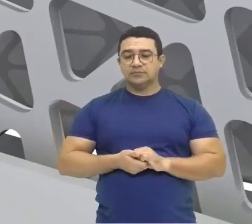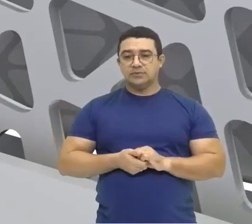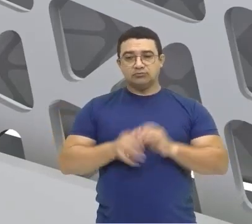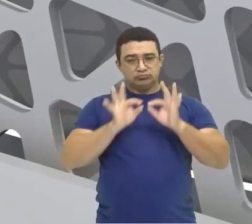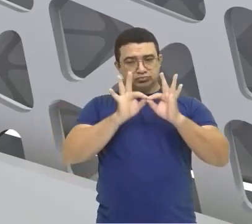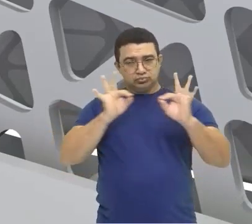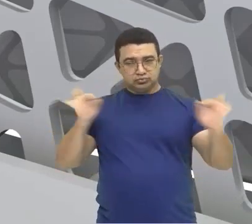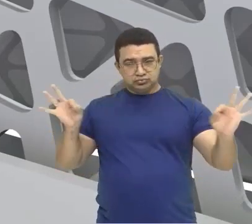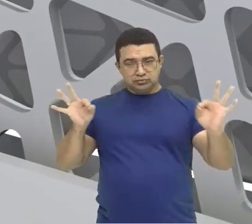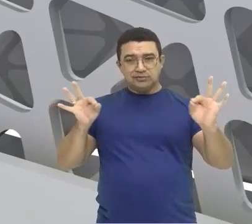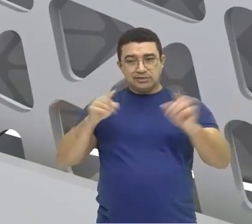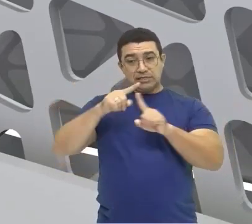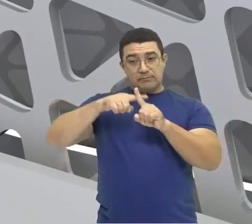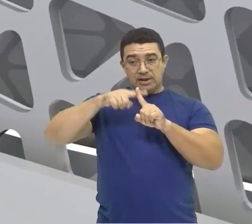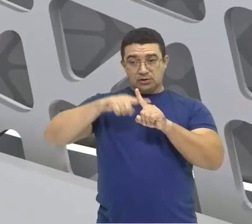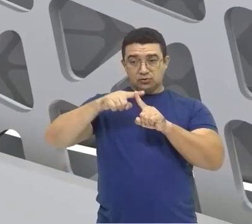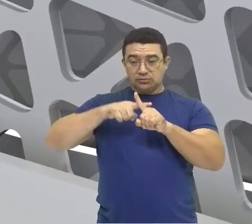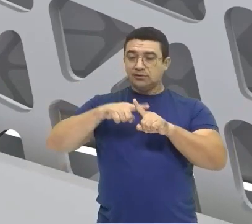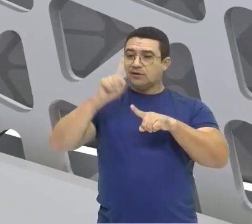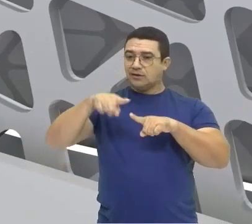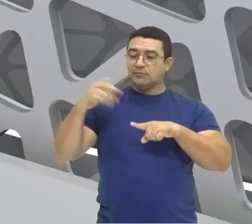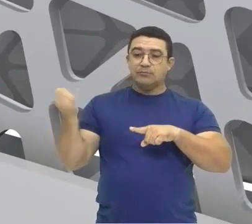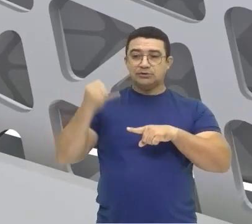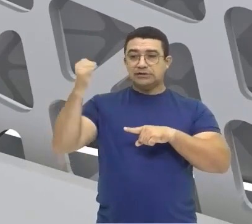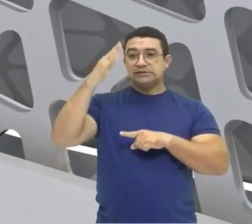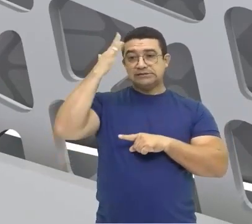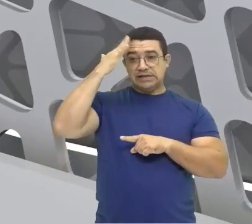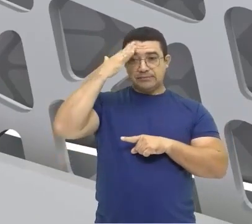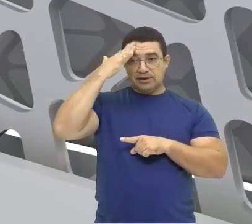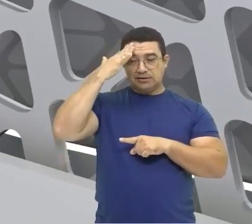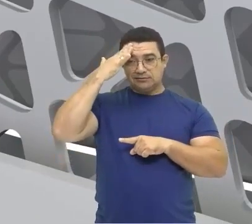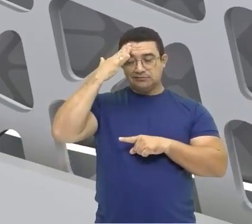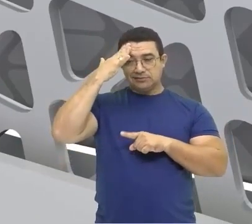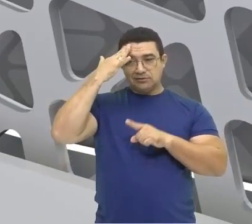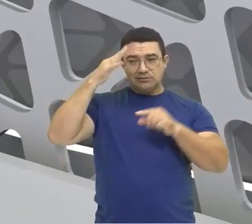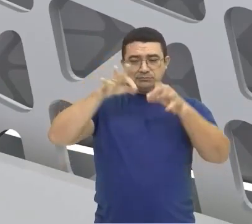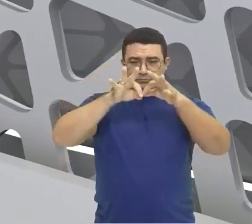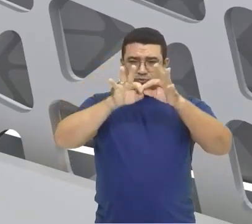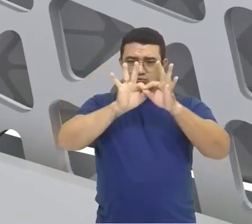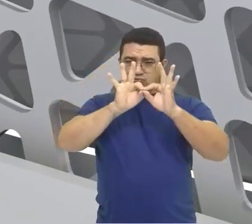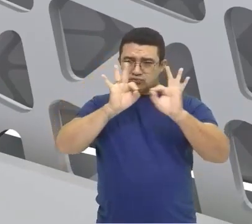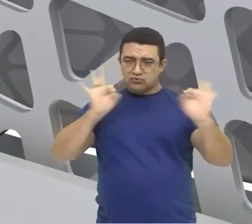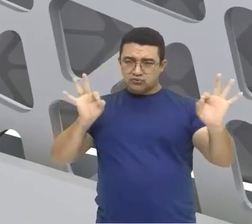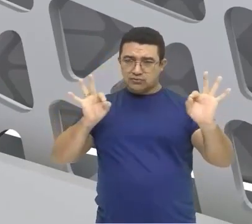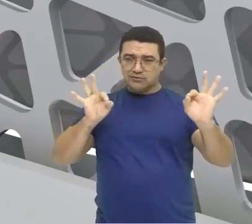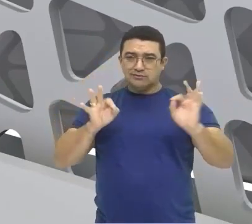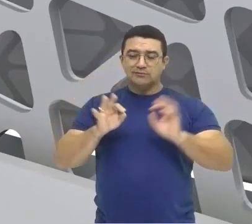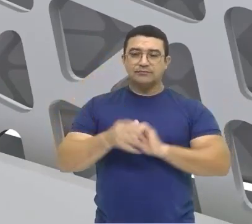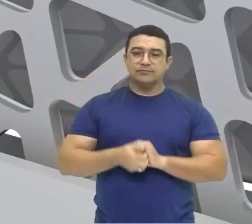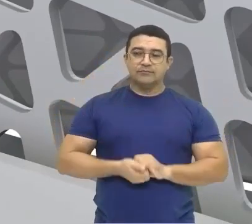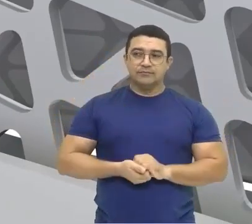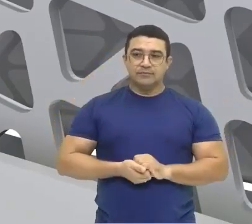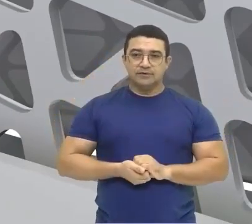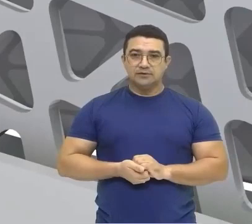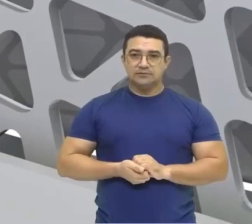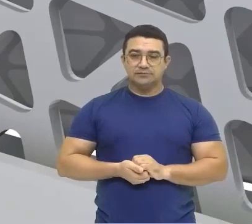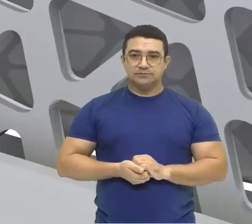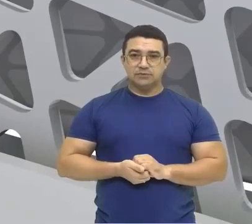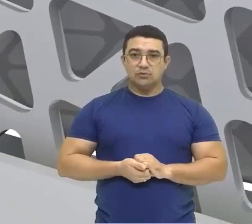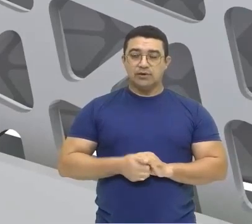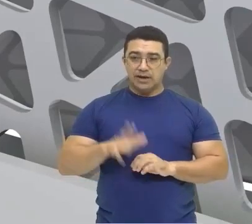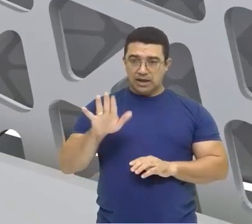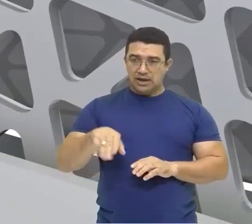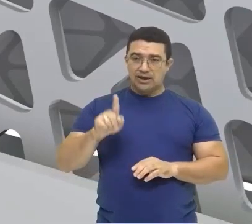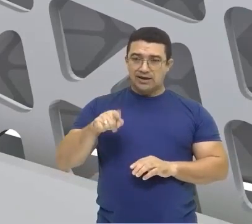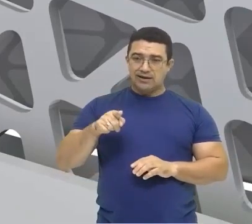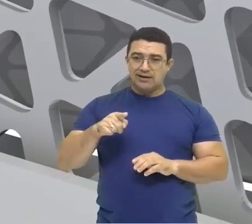uma grandeza, é importante a gente saber medir essa grandeza. É uma grandeza física. E uma grandeza física escalar, tá,